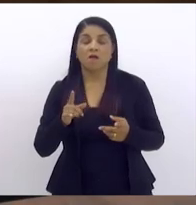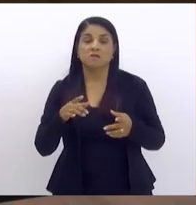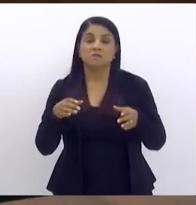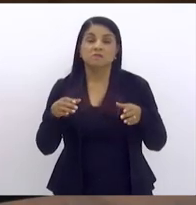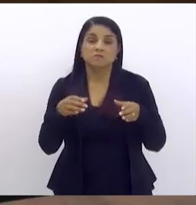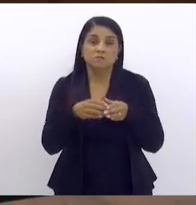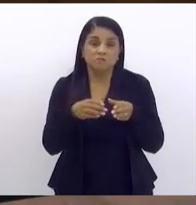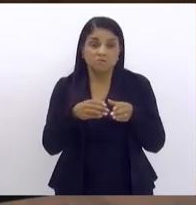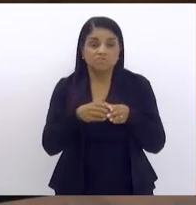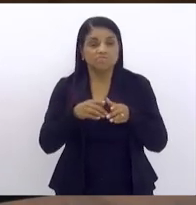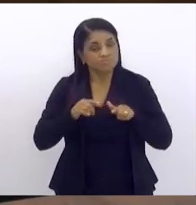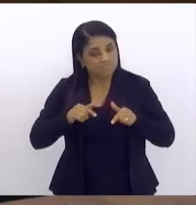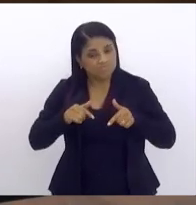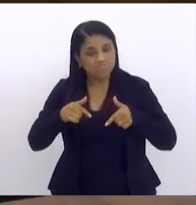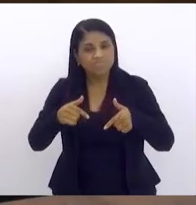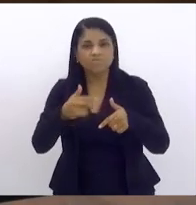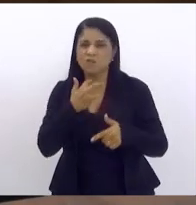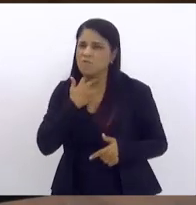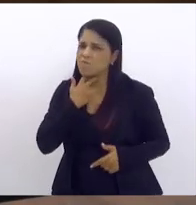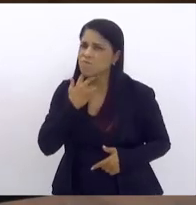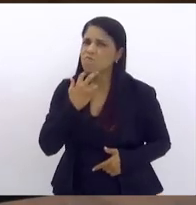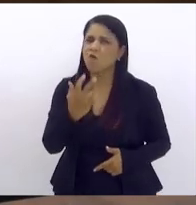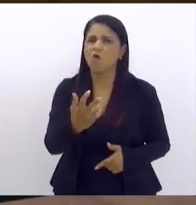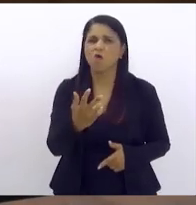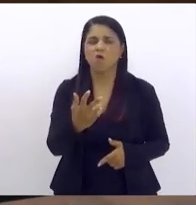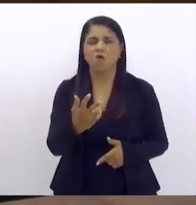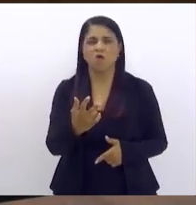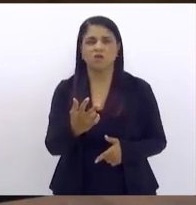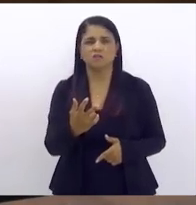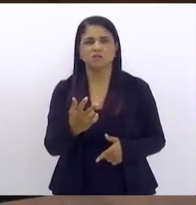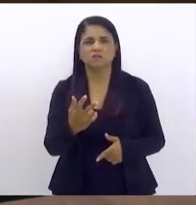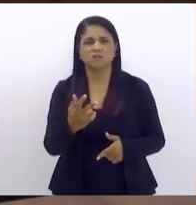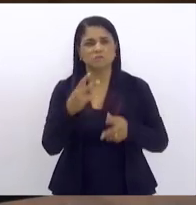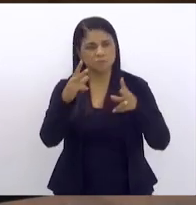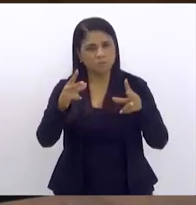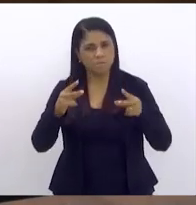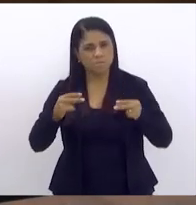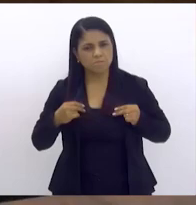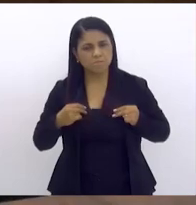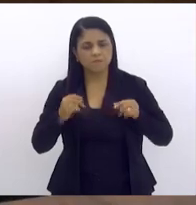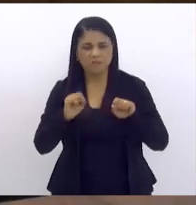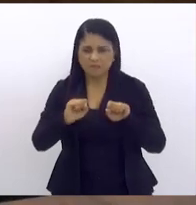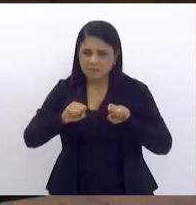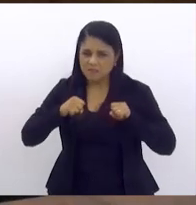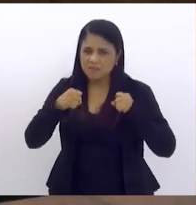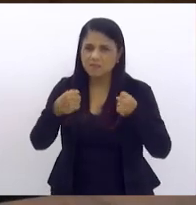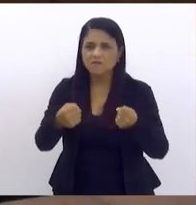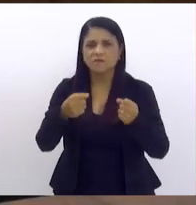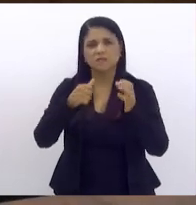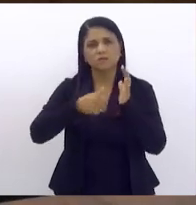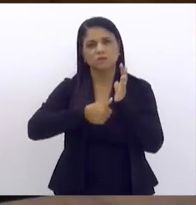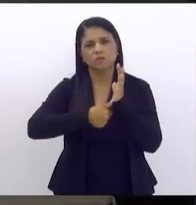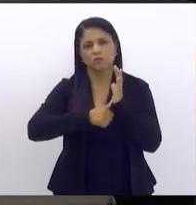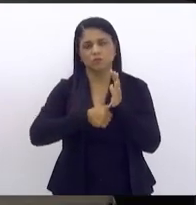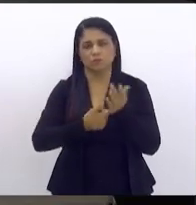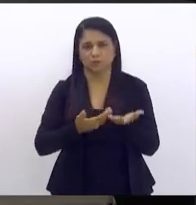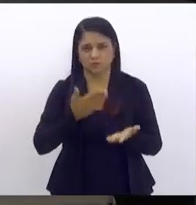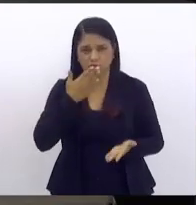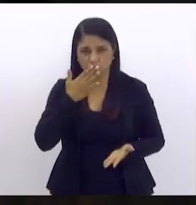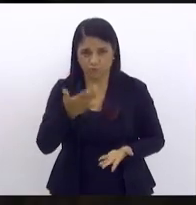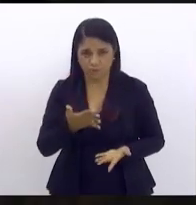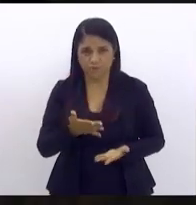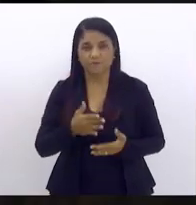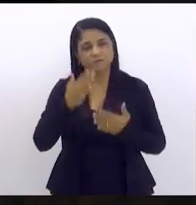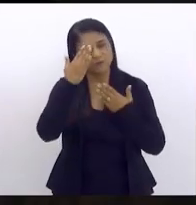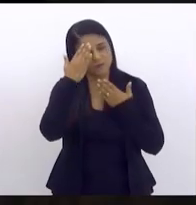para poder exercer a sua voz como militante em defesa do seu clube. Obrigada, presidente.